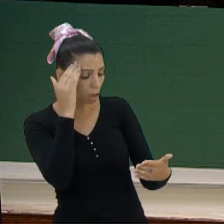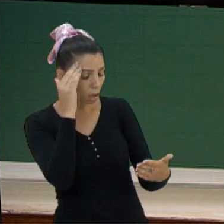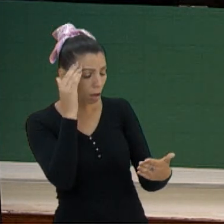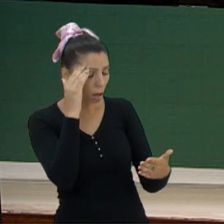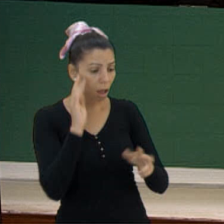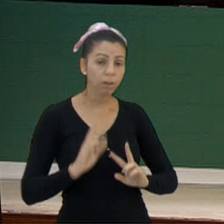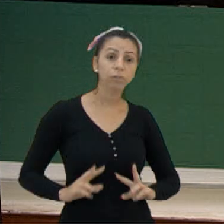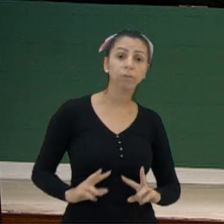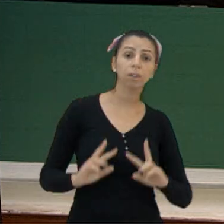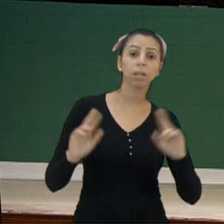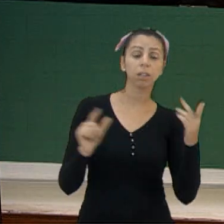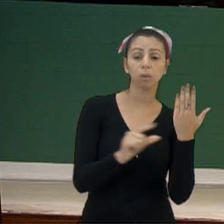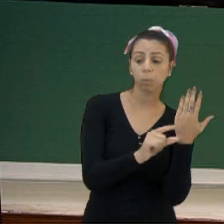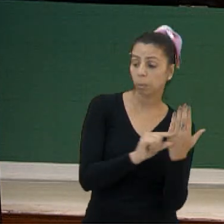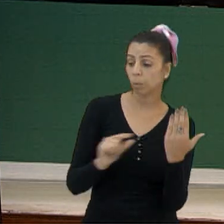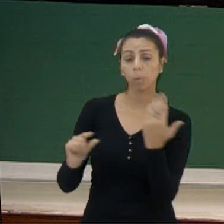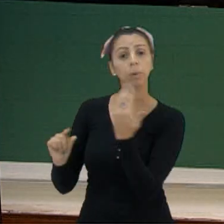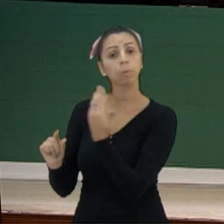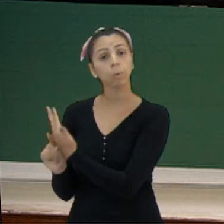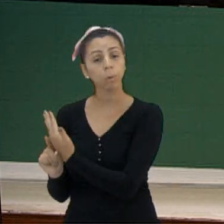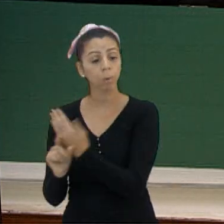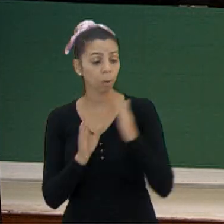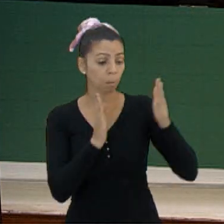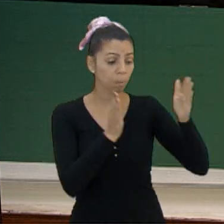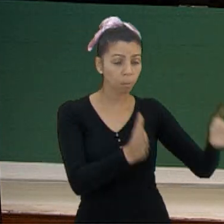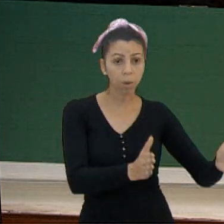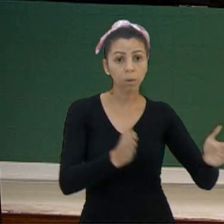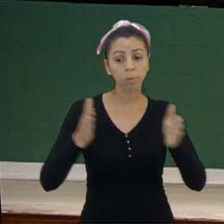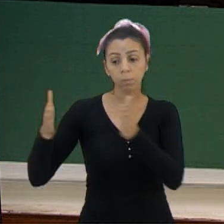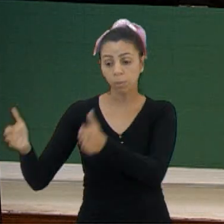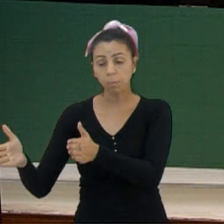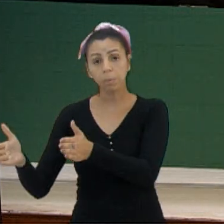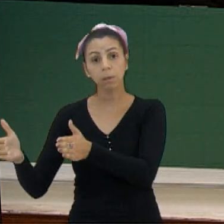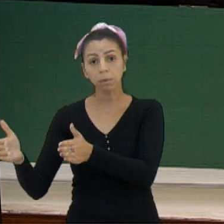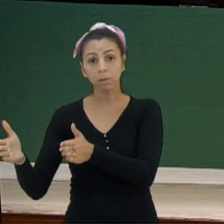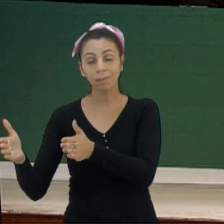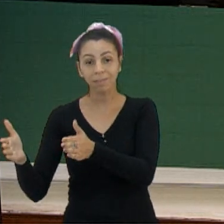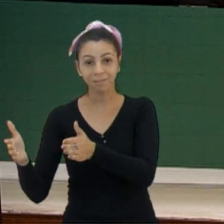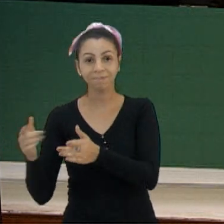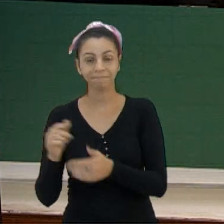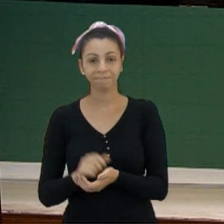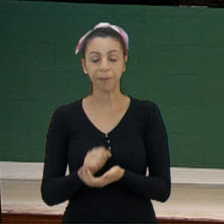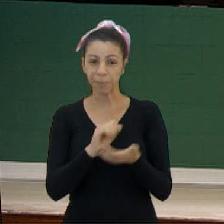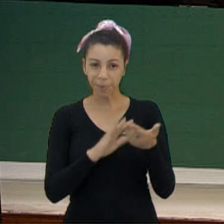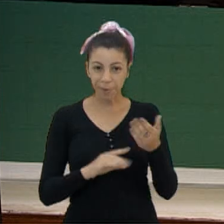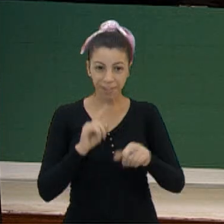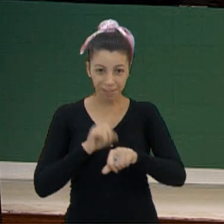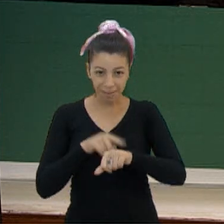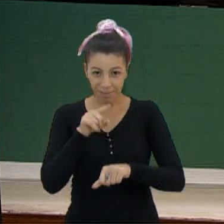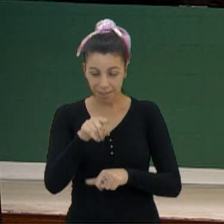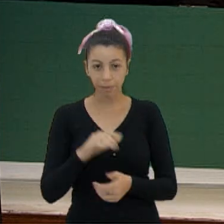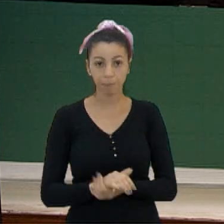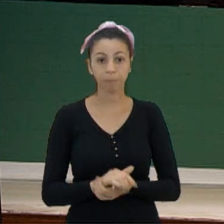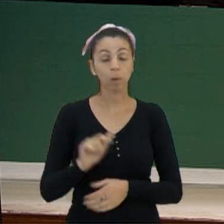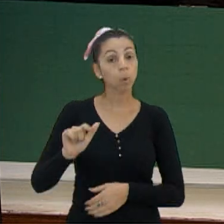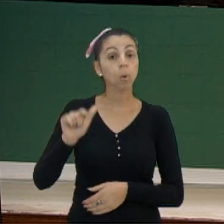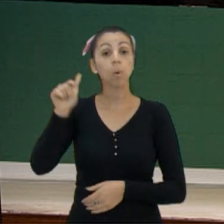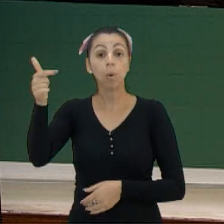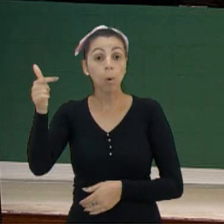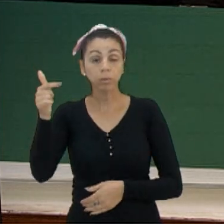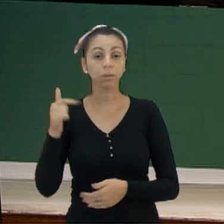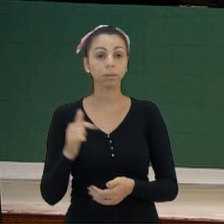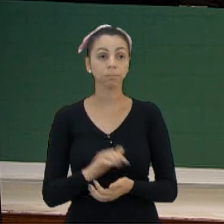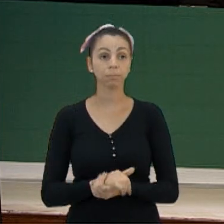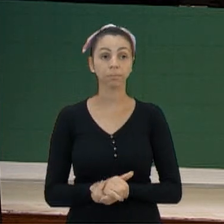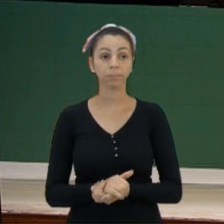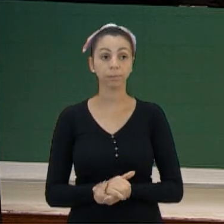um para outro. Ali vai dar o tempo certinho de você fazer essa atividade, tá? Vamos partir para uma próxima?